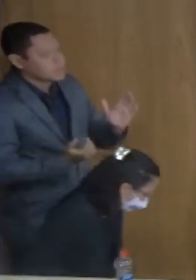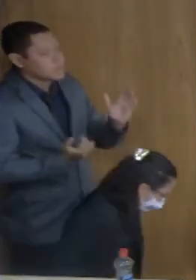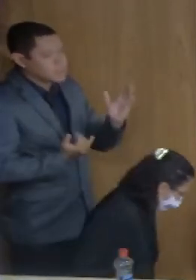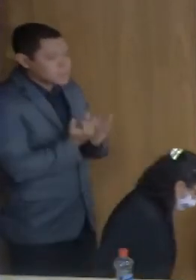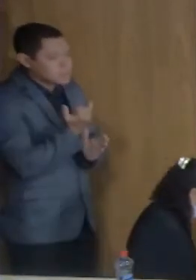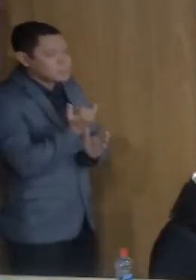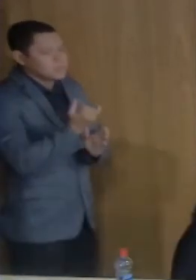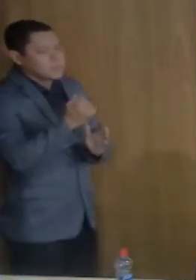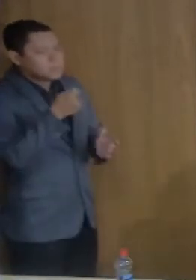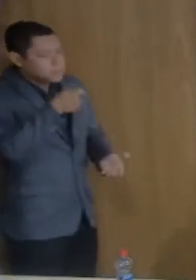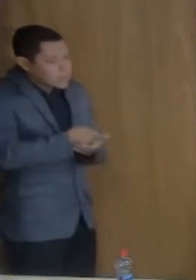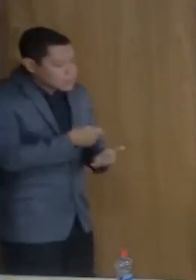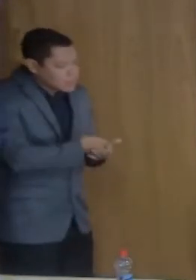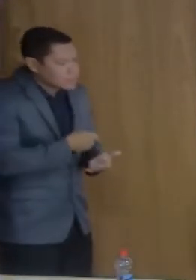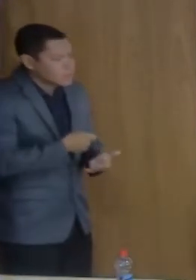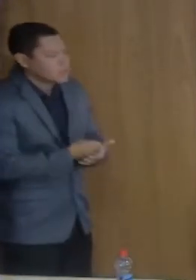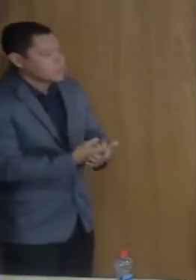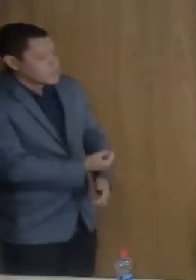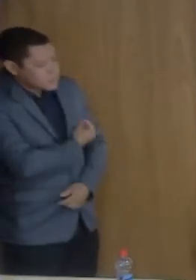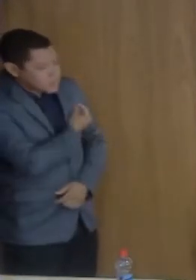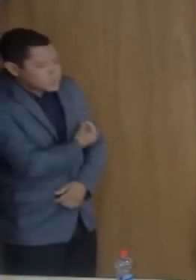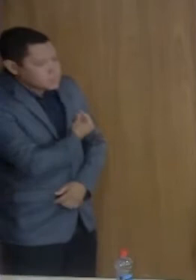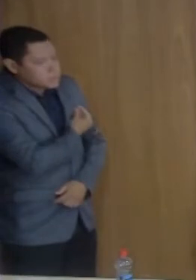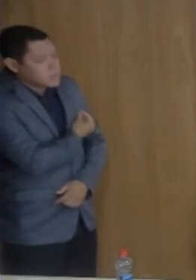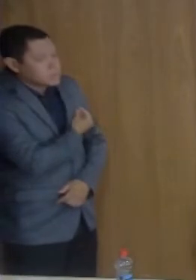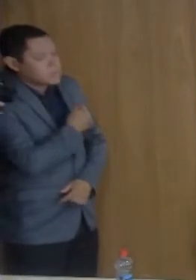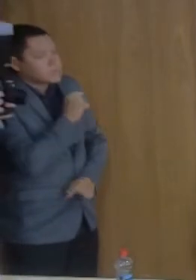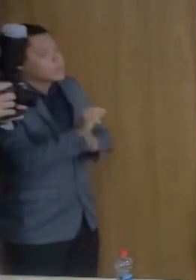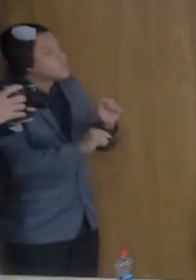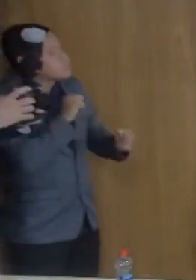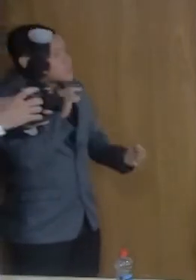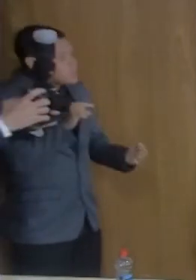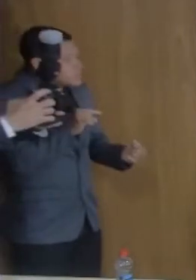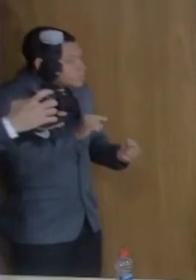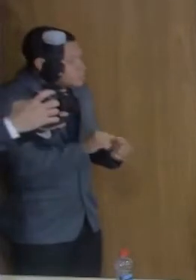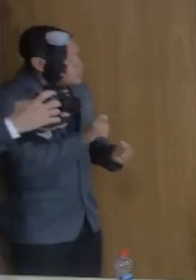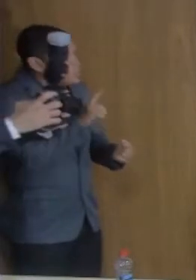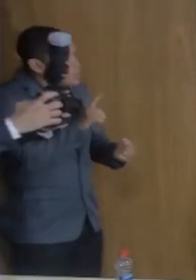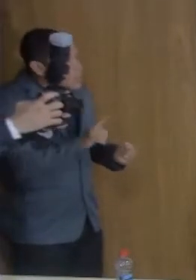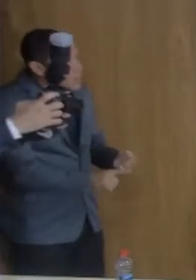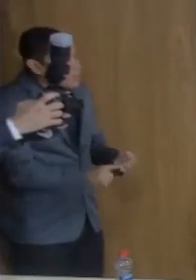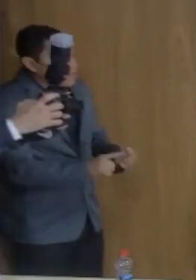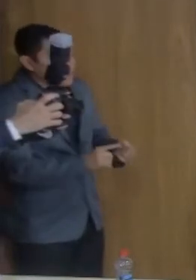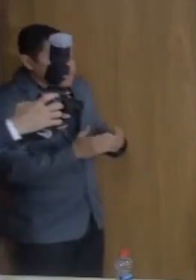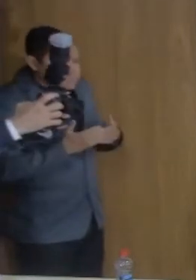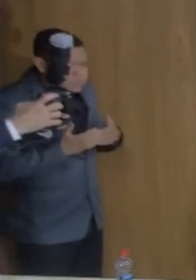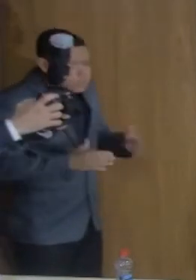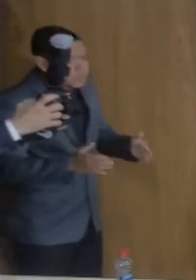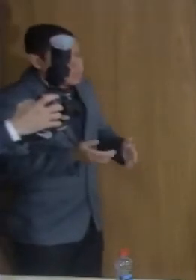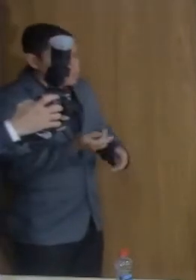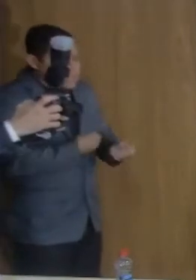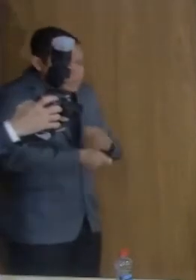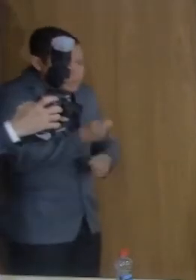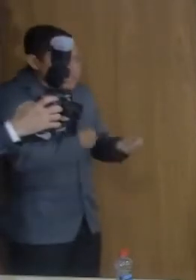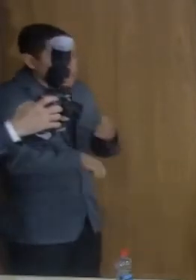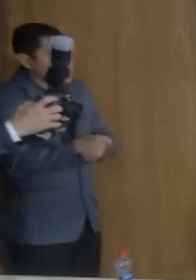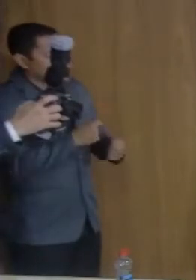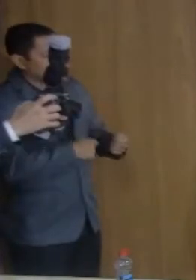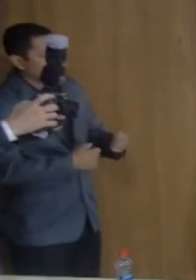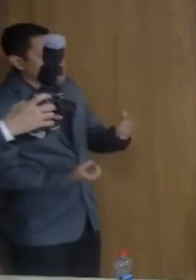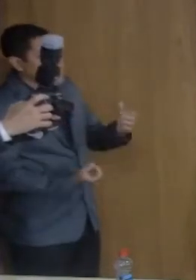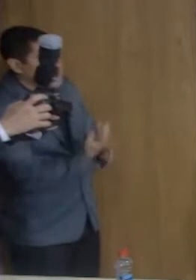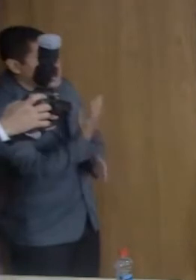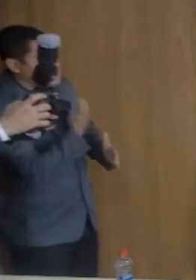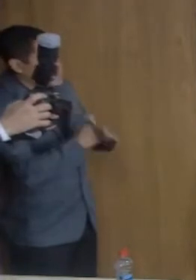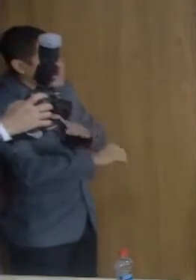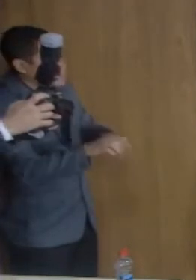para localização e funcionamento, cuja finalidade é estimular a abertura de mercado e gerar novas oportunidades de